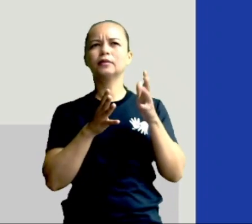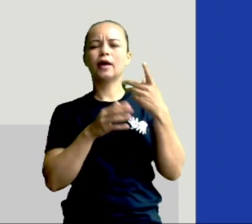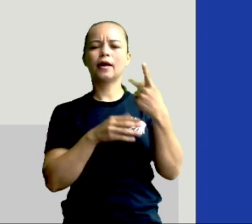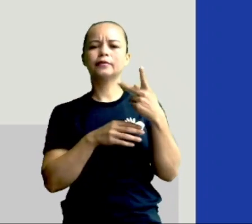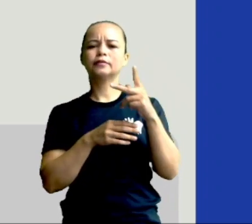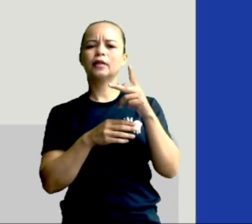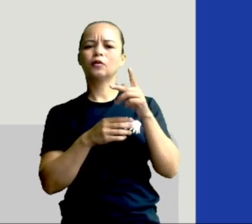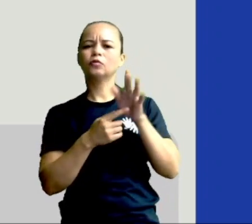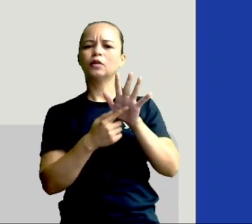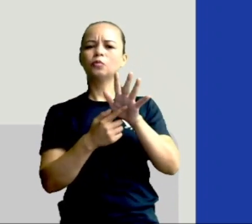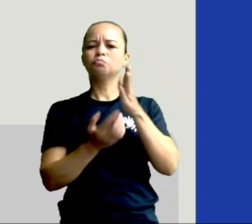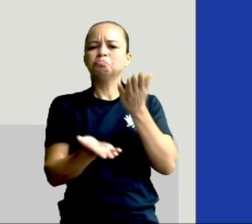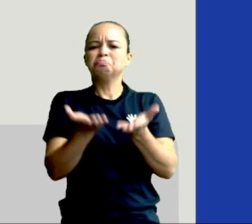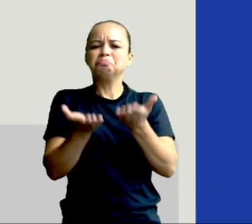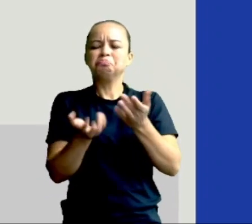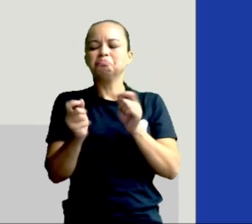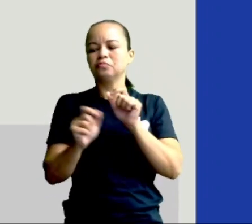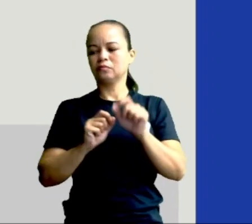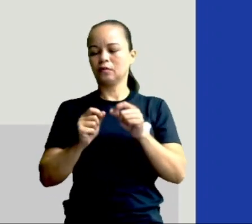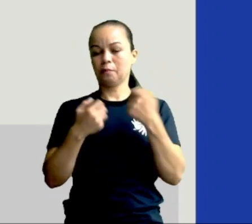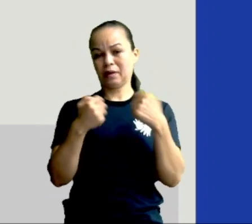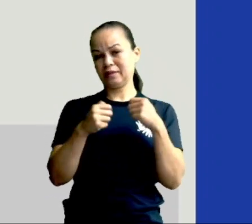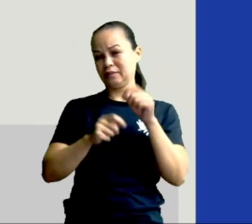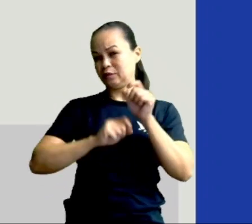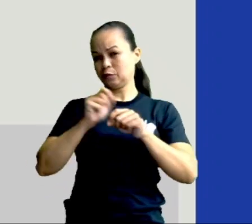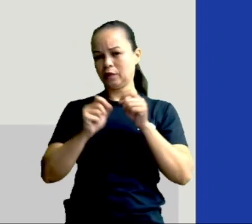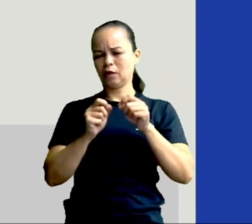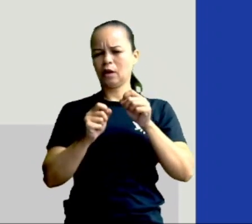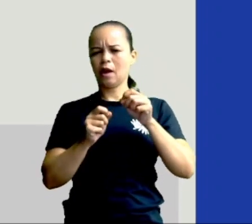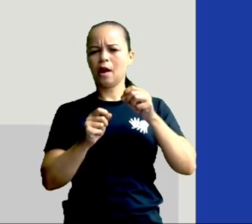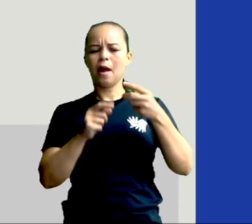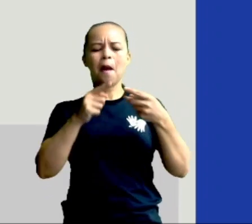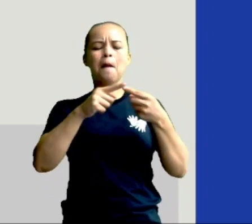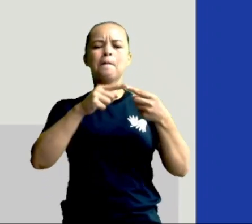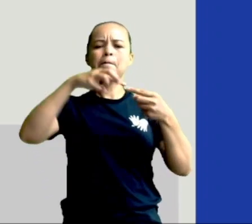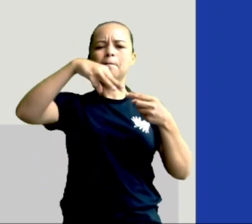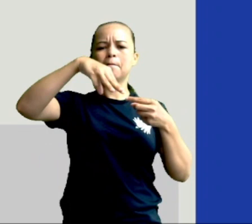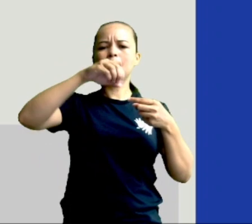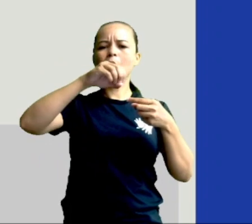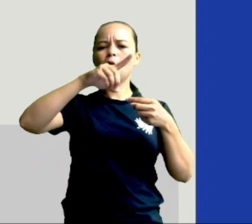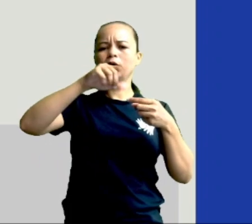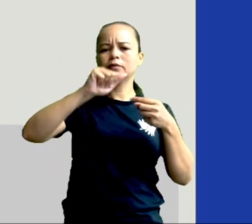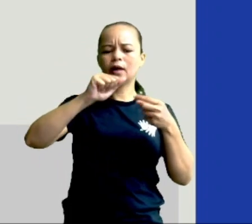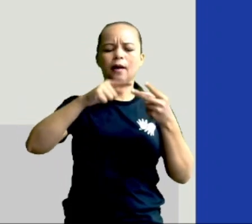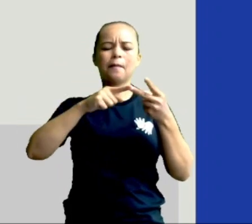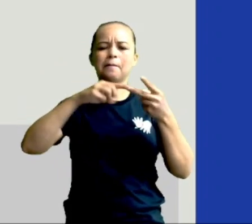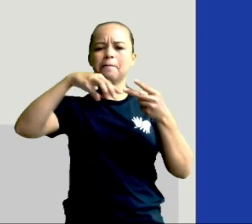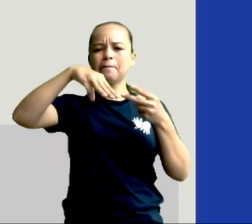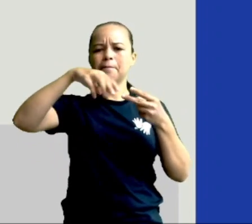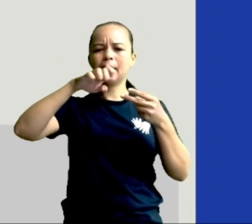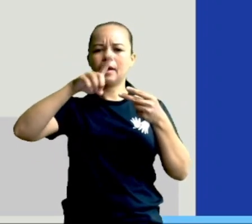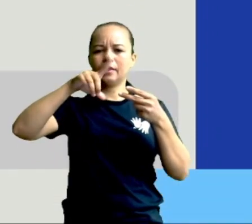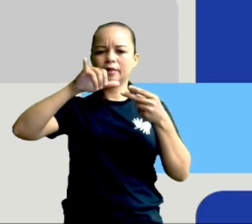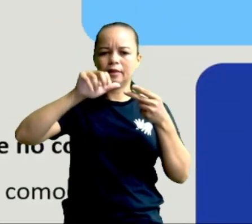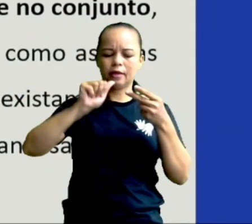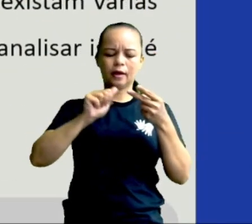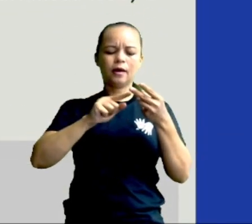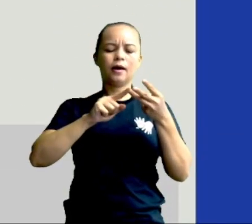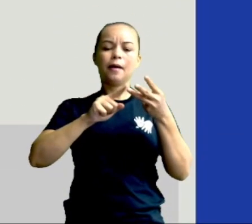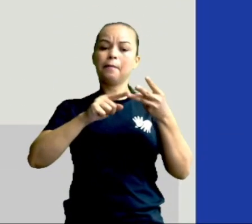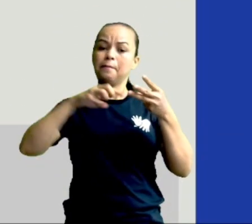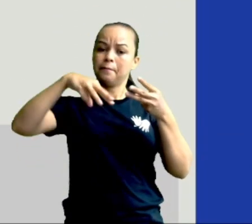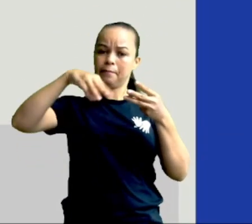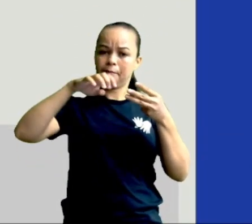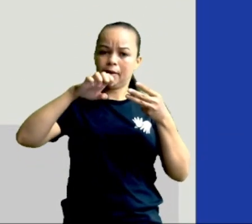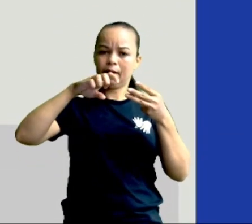noção de medida, tá? E aí o que é que a gente precisa? O que é moda, professor? O que é média e o que é mediana? Vamos entender um pouquinho sobre cada